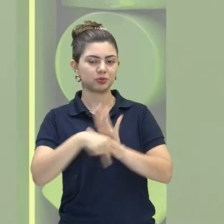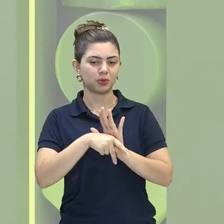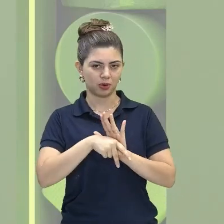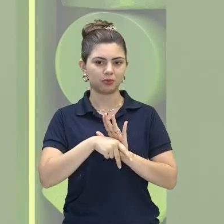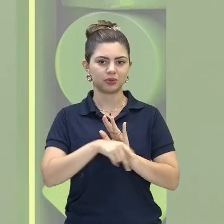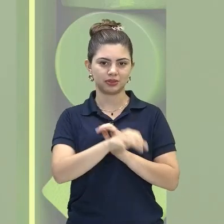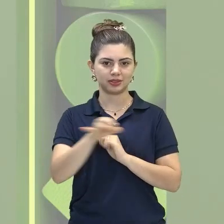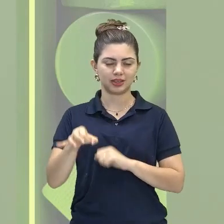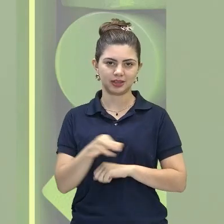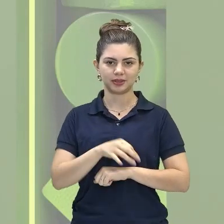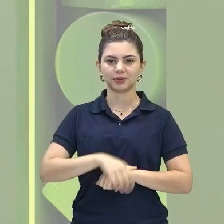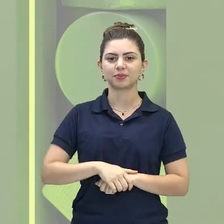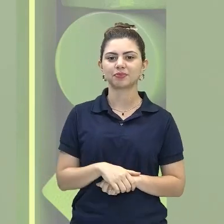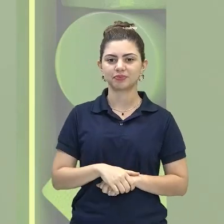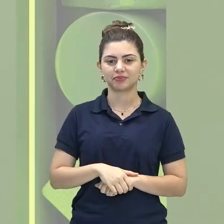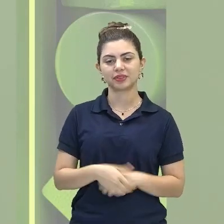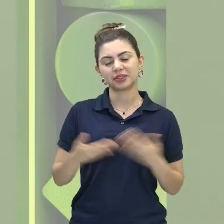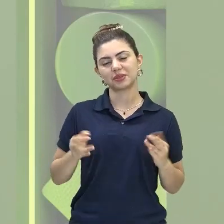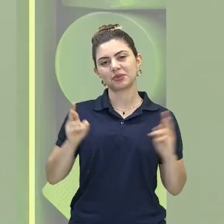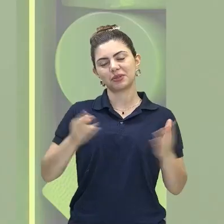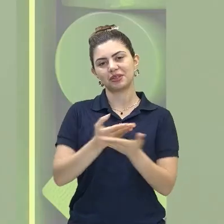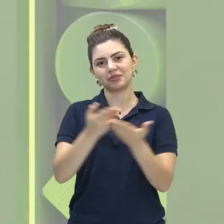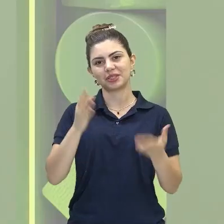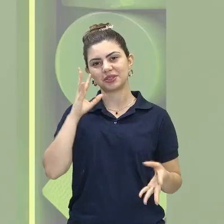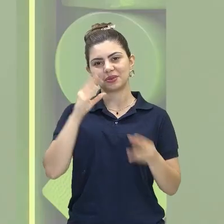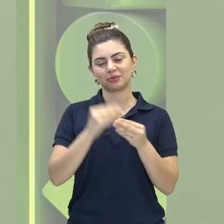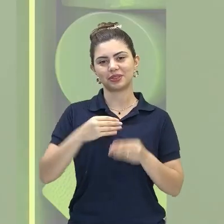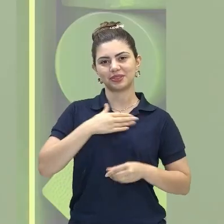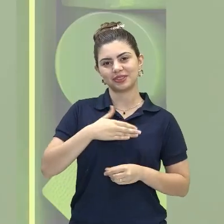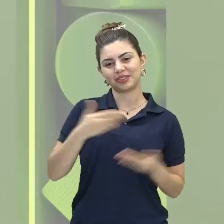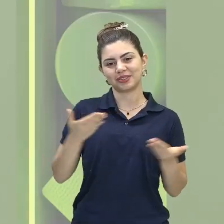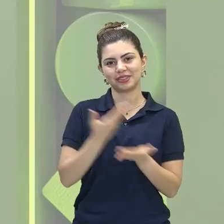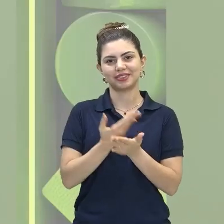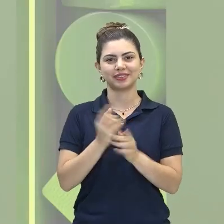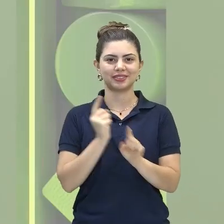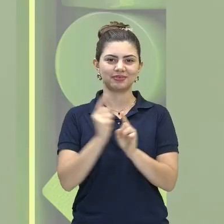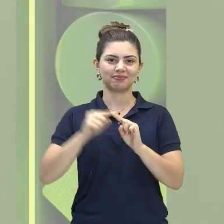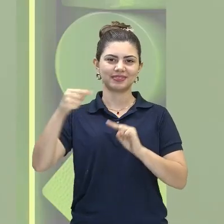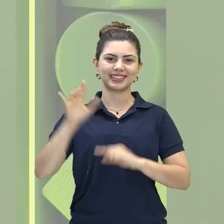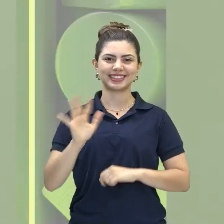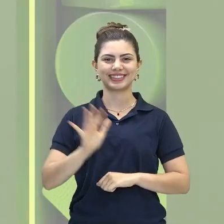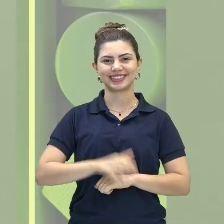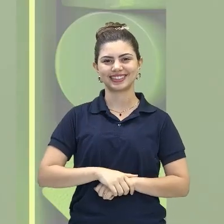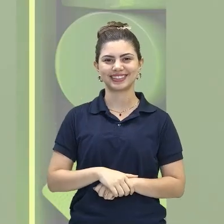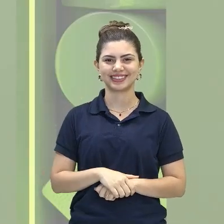pelo menos boa parte deles, e eu espero que vocês tenham compreendido e gostado, e até a próxima aula.